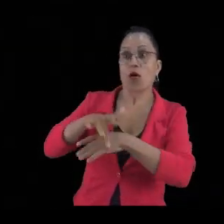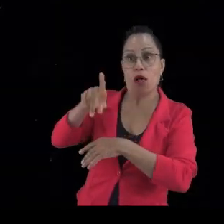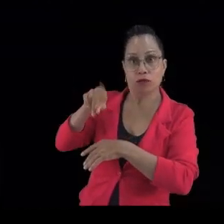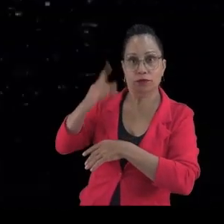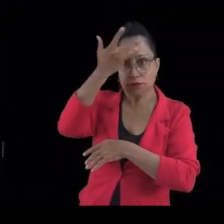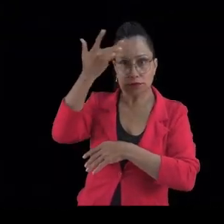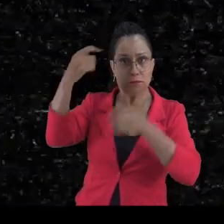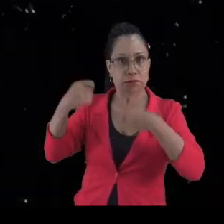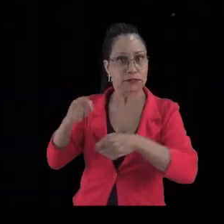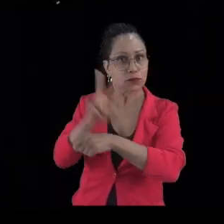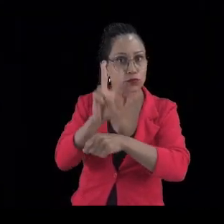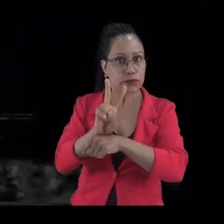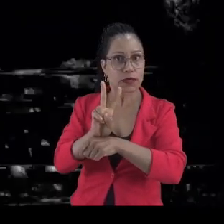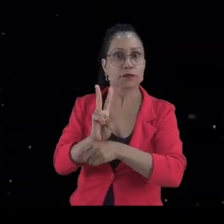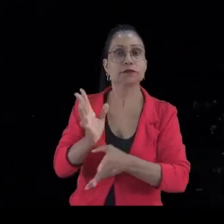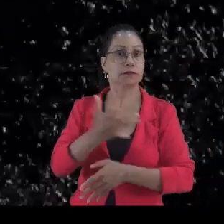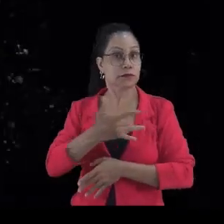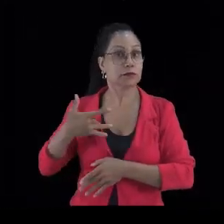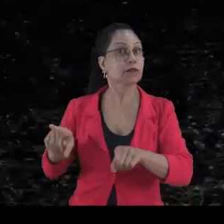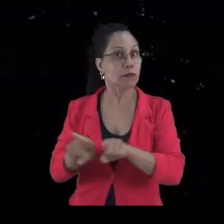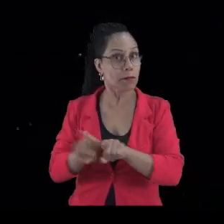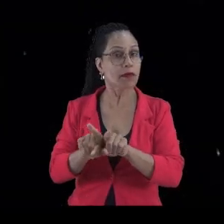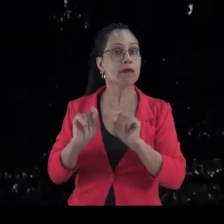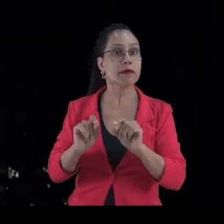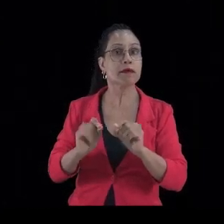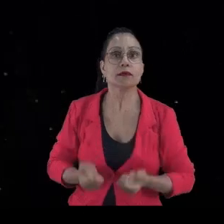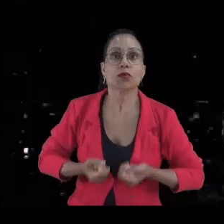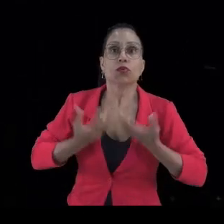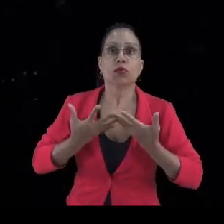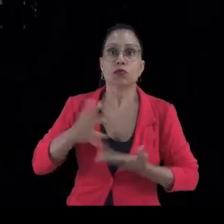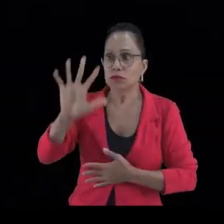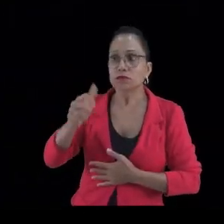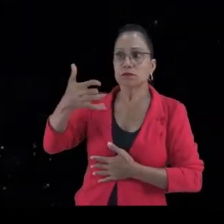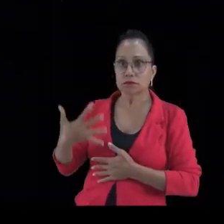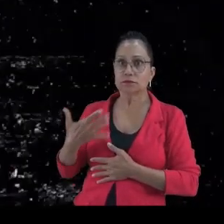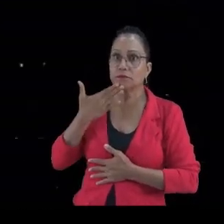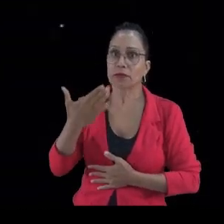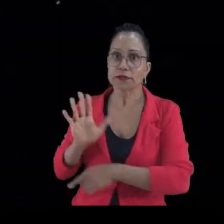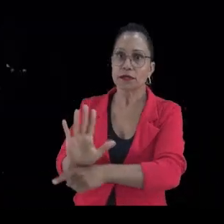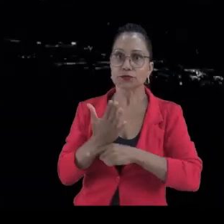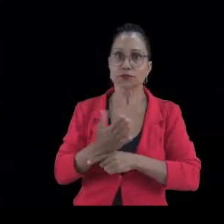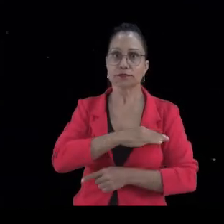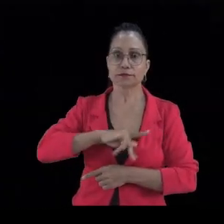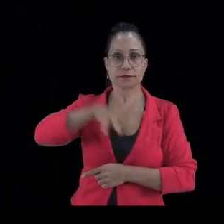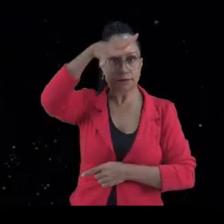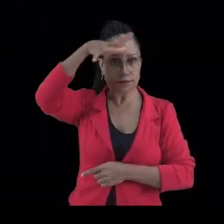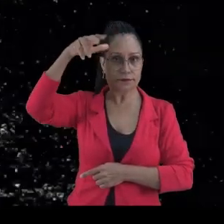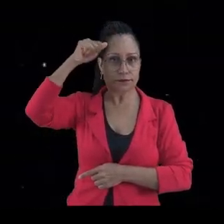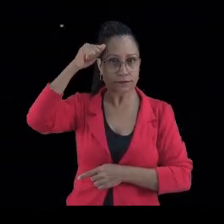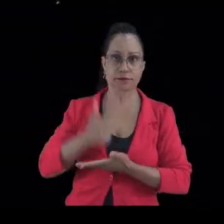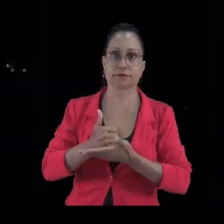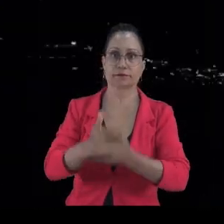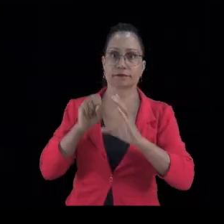volto ansiedade não é frescura ansiedade é uma doença saúde mental também a saúde fale ouça Peça ajuda Ministério